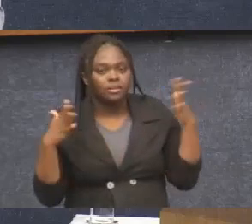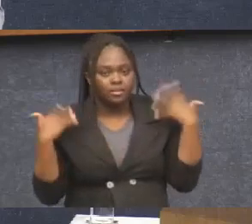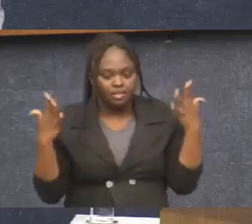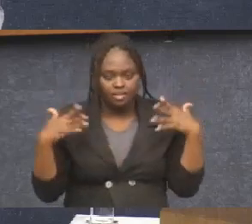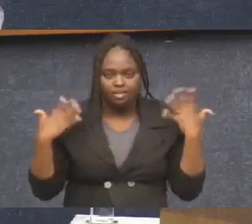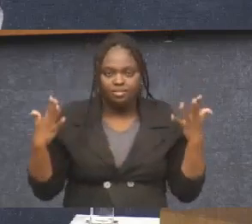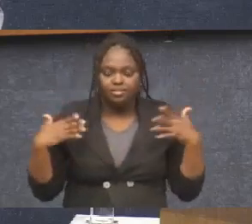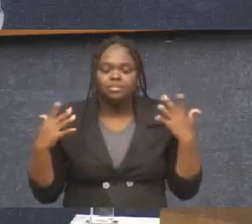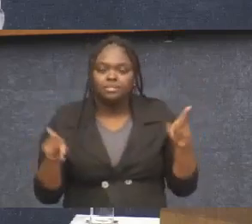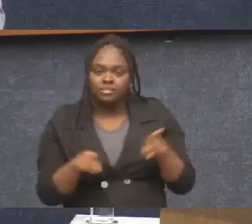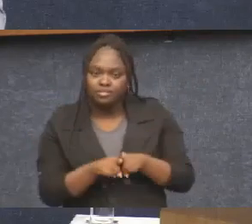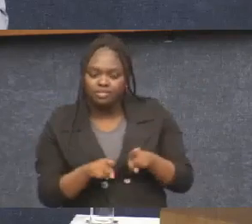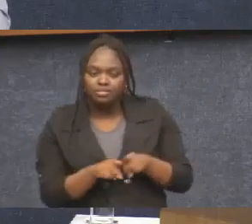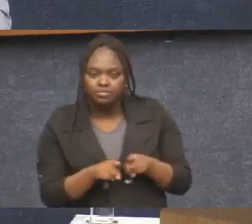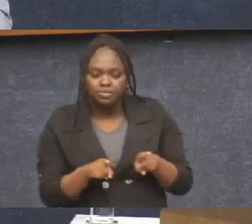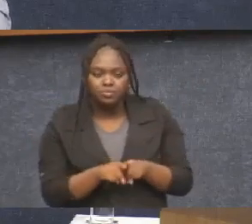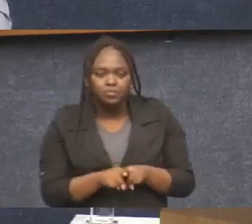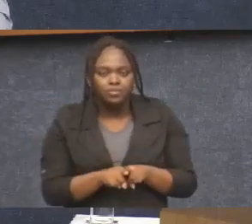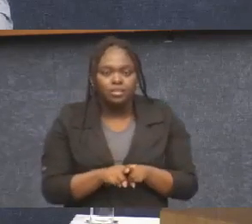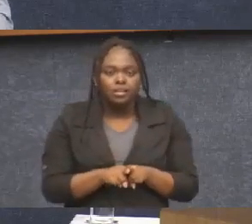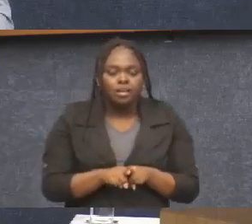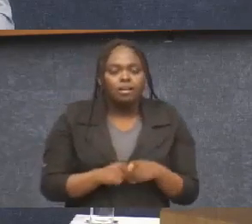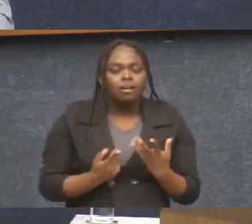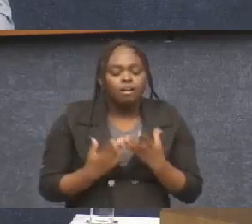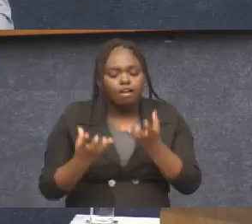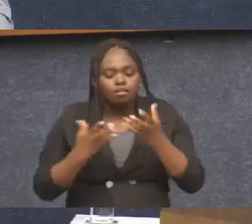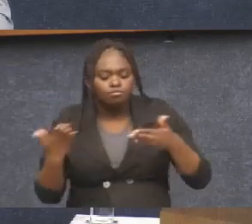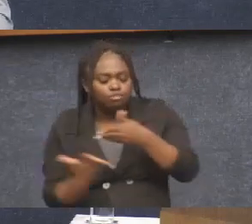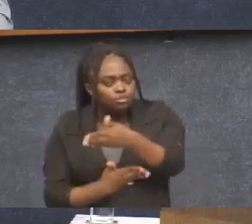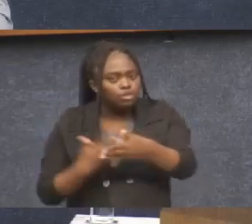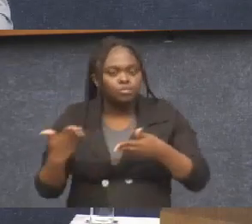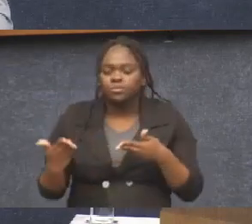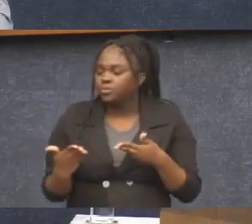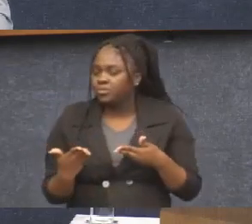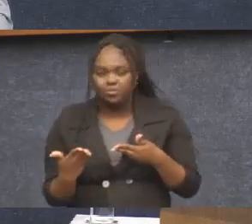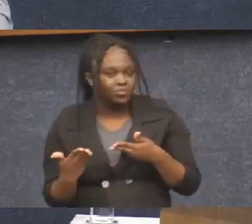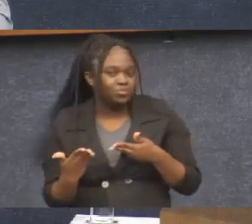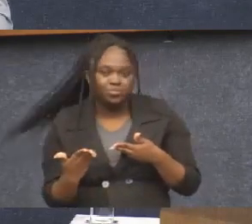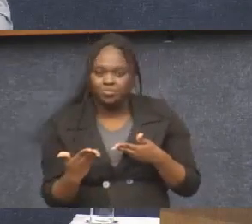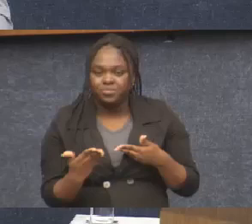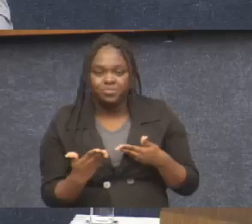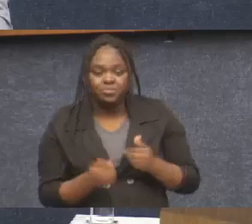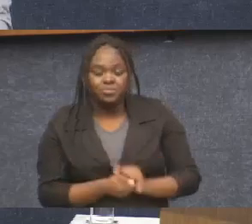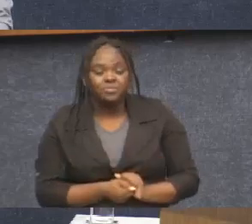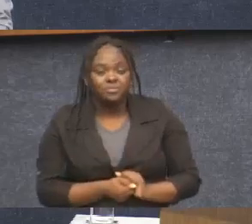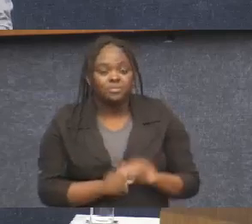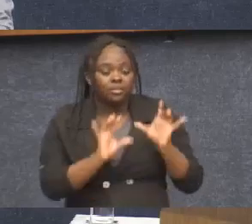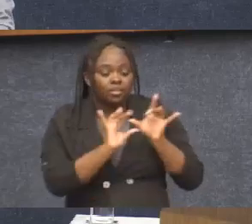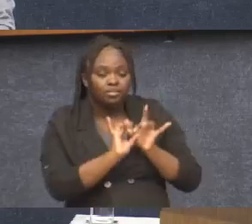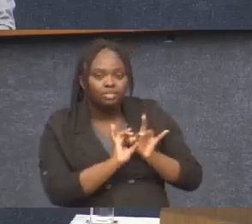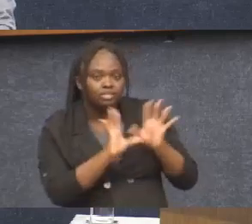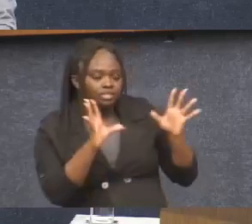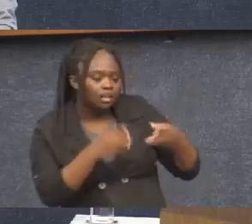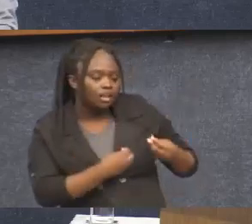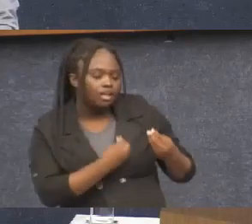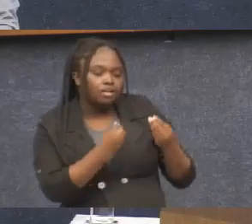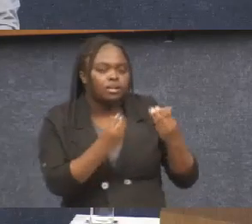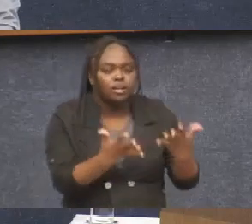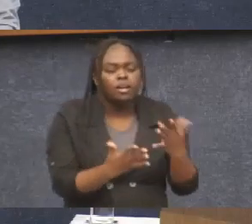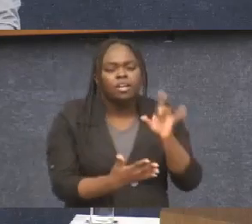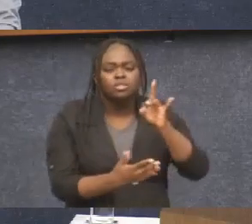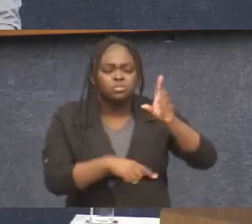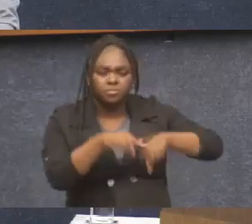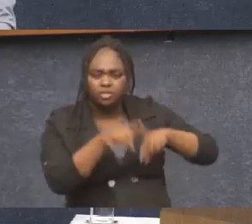e de forma desinteressada, ainda que lhe custe. A generosidade não está só em dar